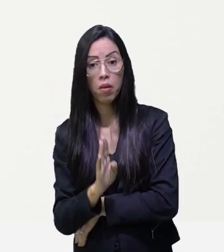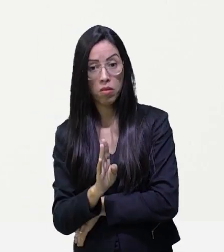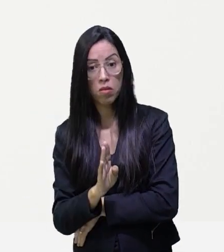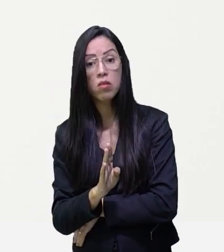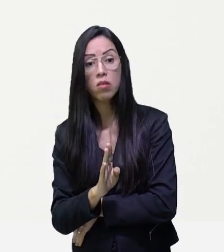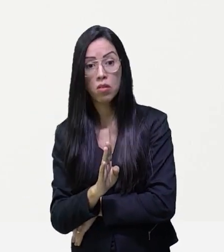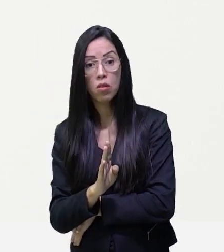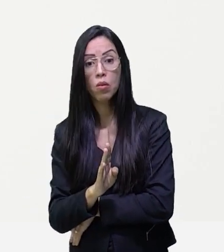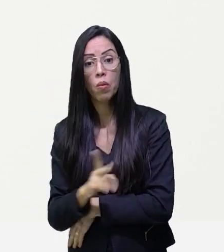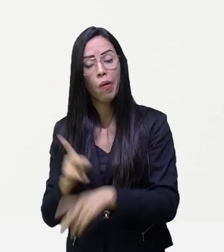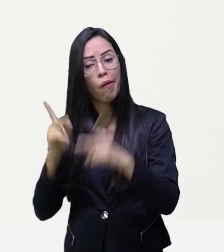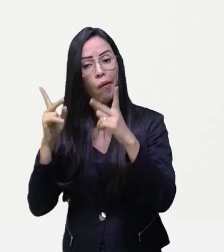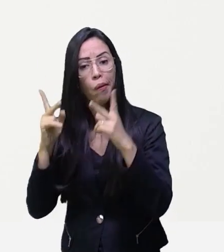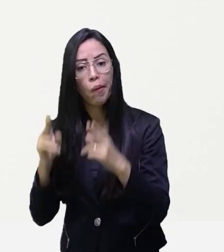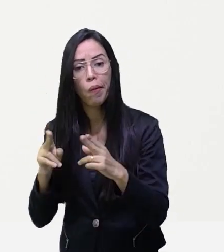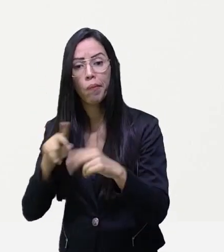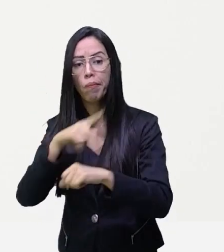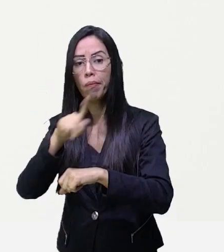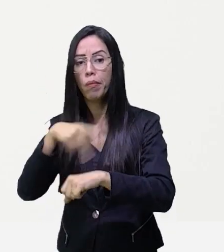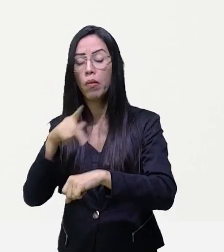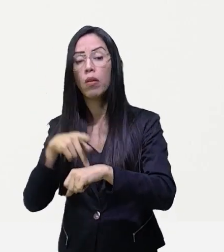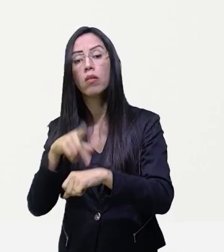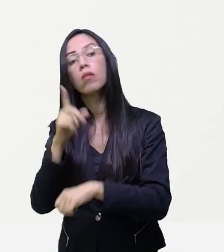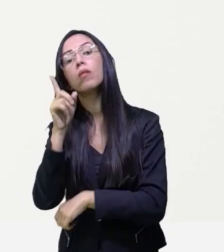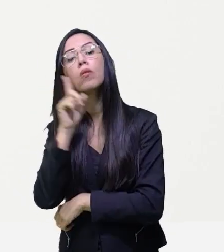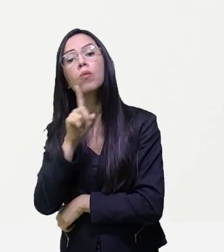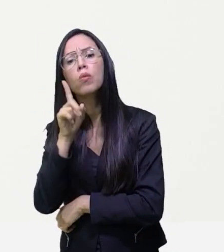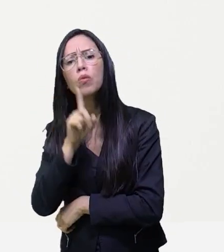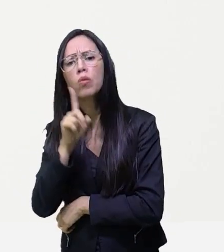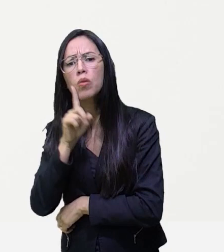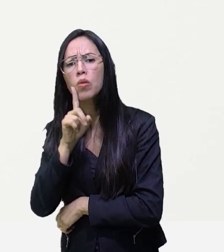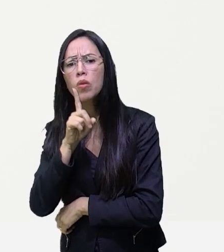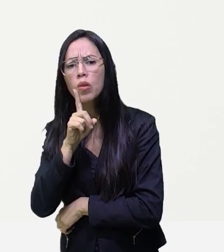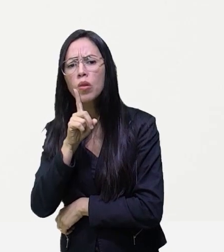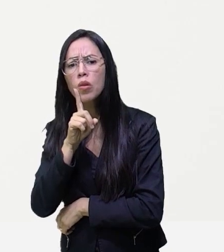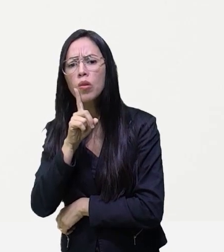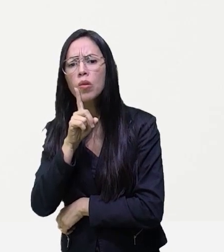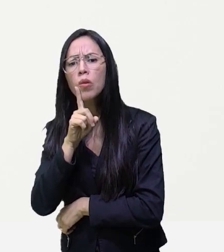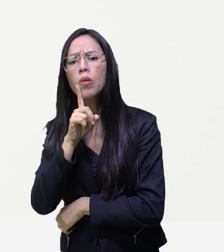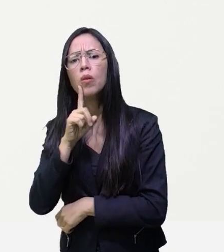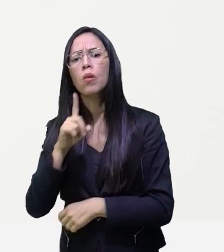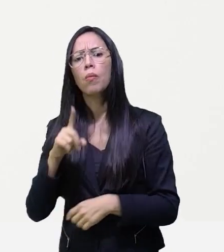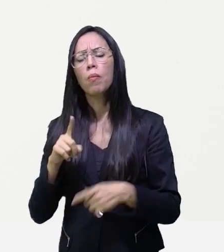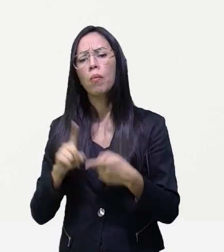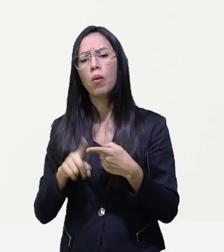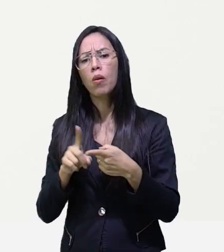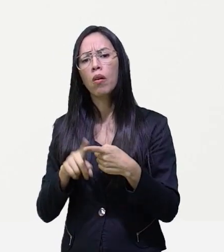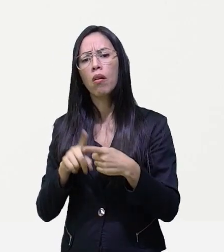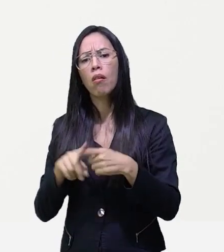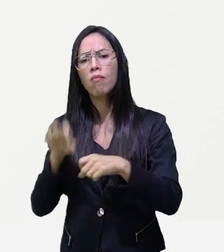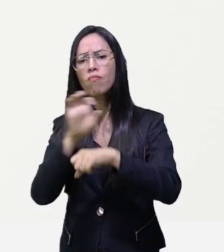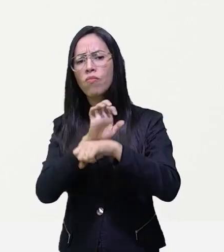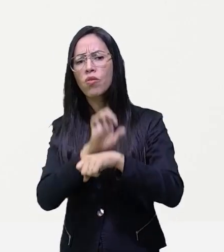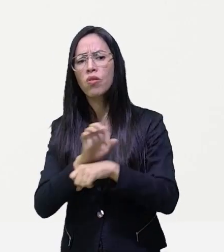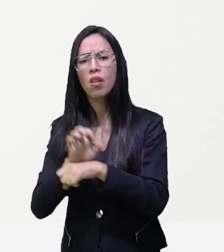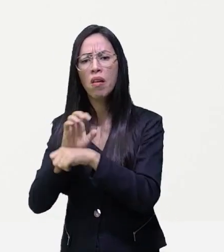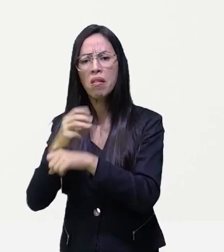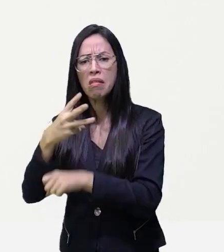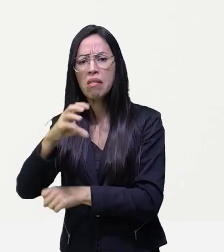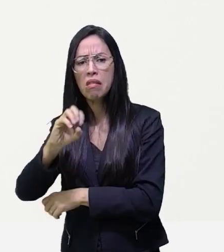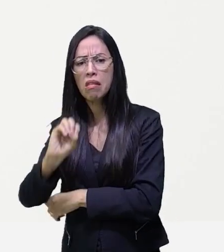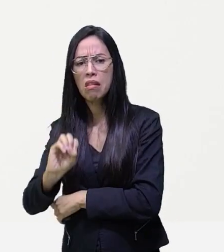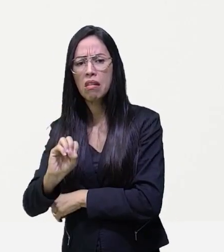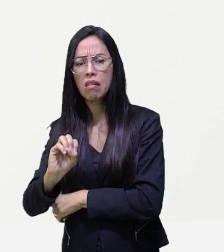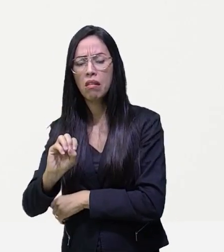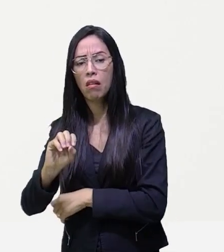caminho de países como os Estados Unidos, em que a maioria dos estados, 30 a 35%